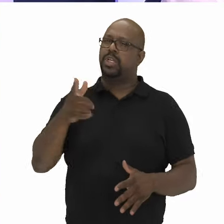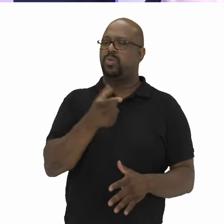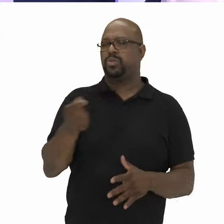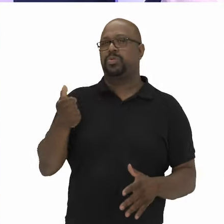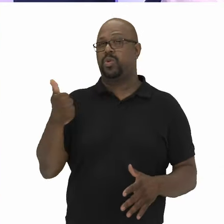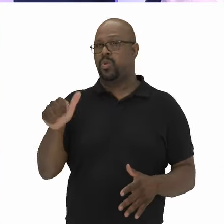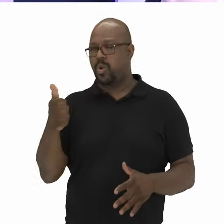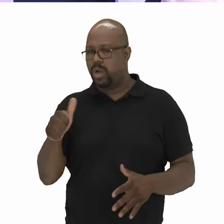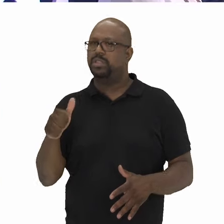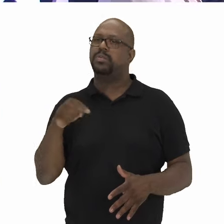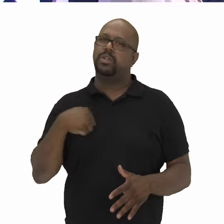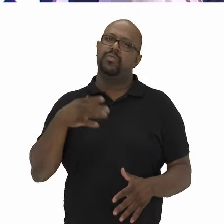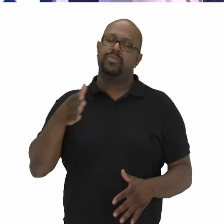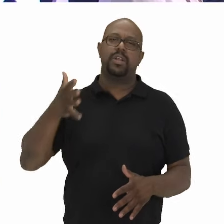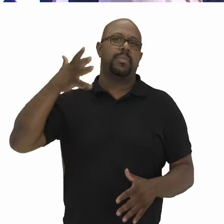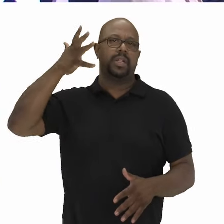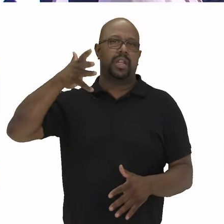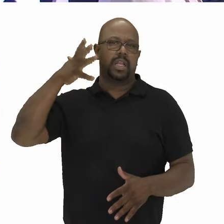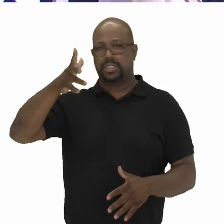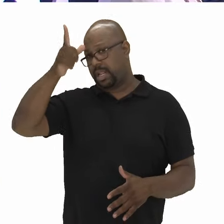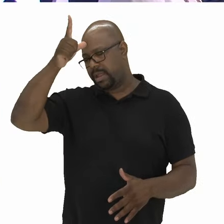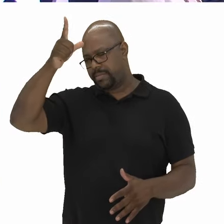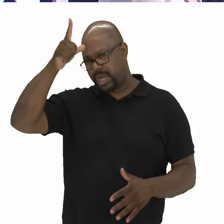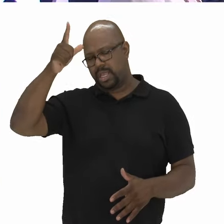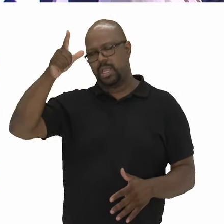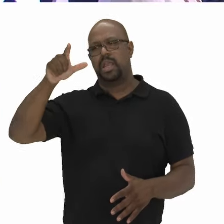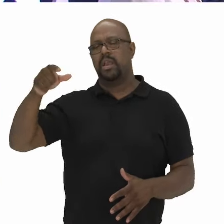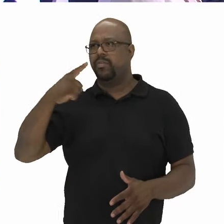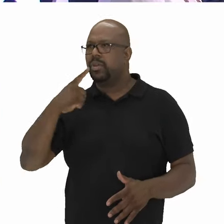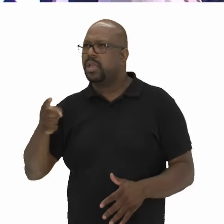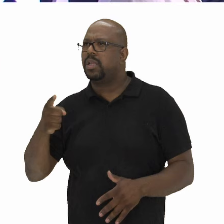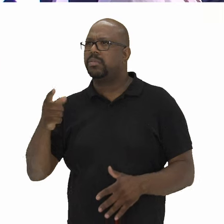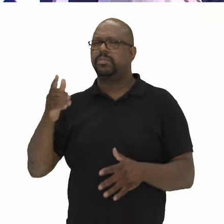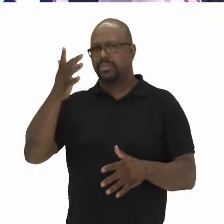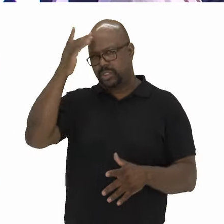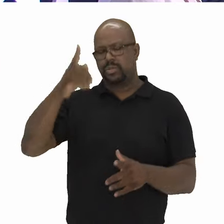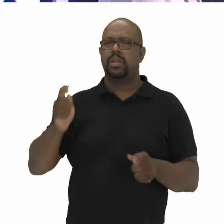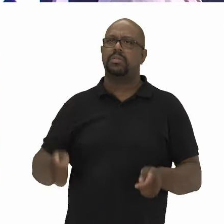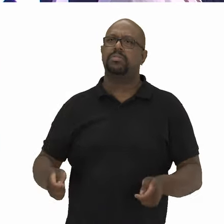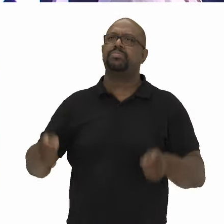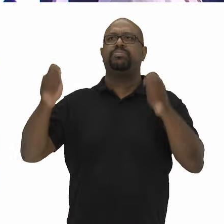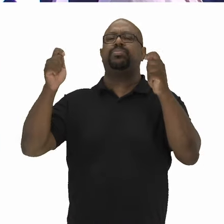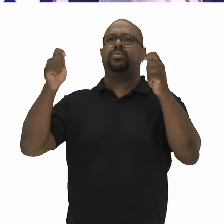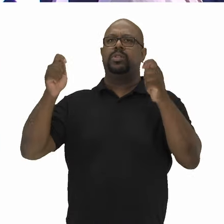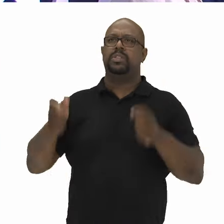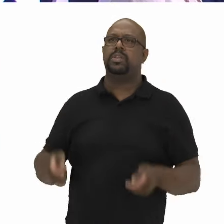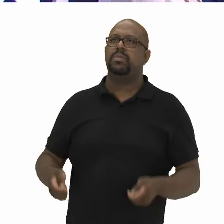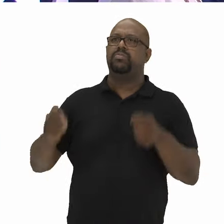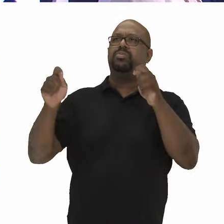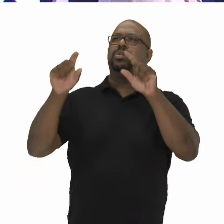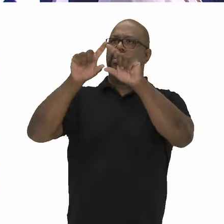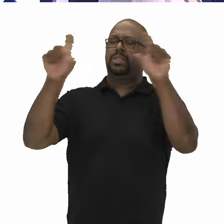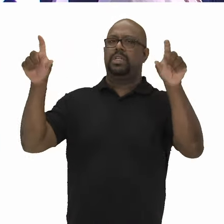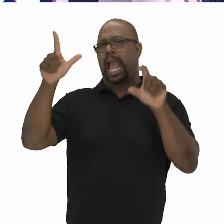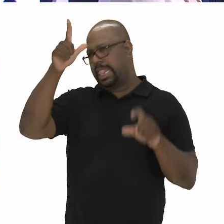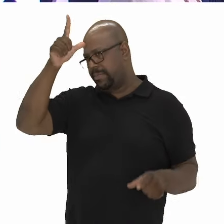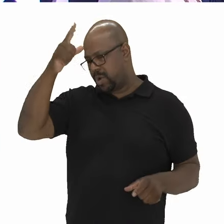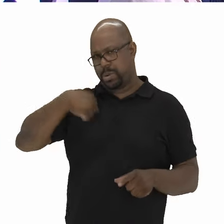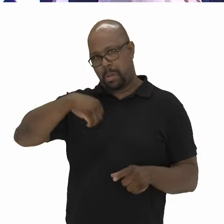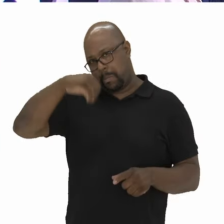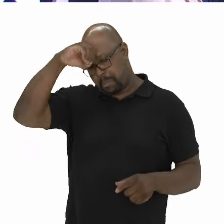usa desde 2011 quando quando fui dar uma palestra na Alemanha eu vi que durante a palestra as pessoas levantavam um cartazinho com alguma coisa